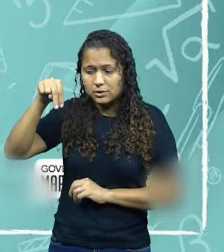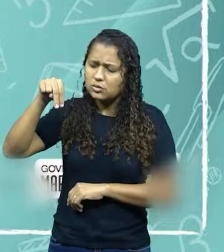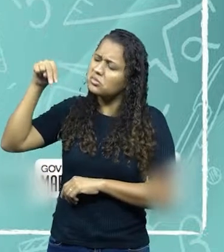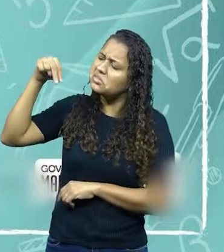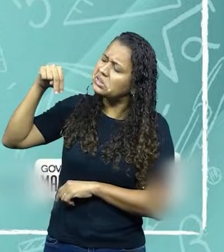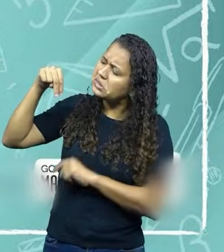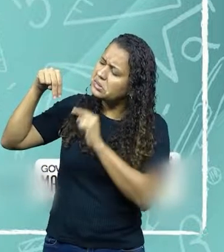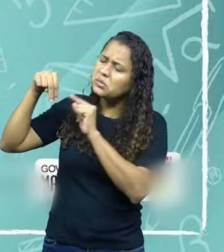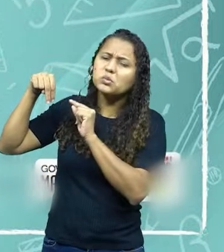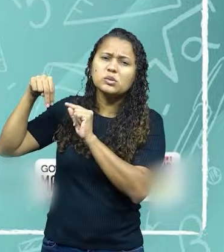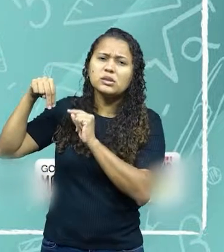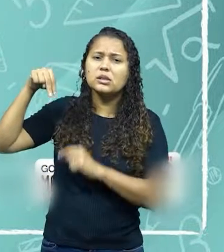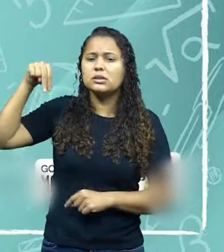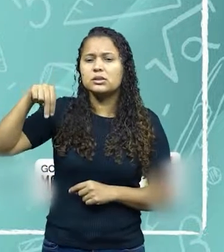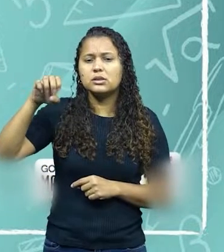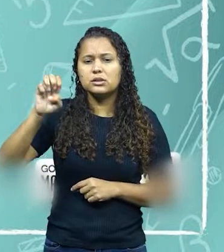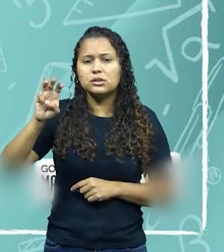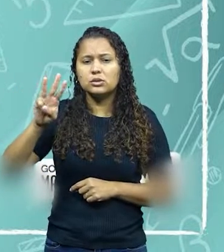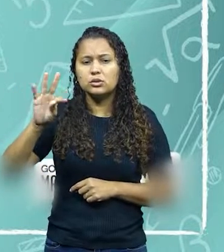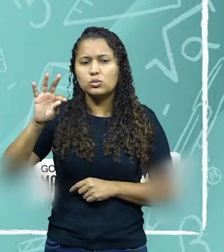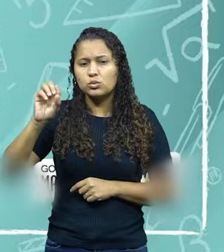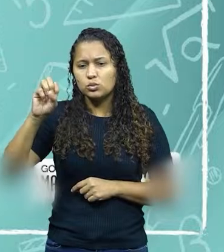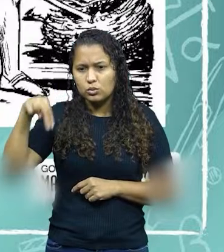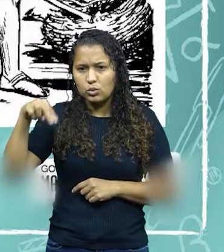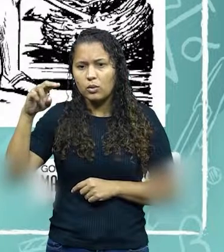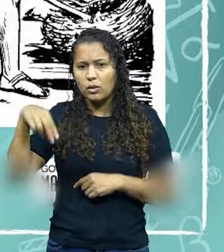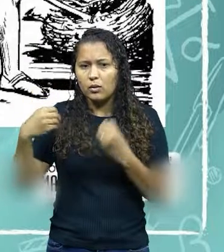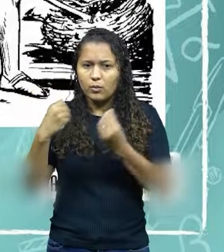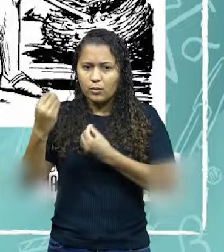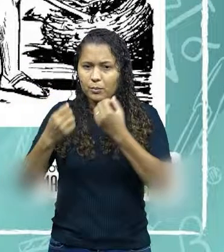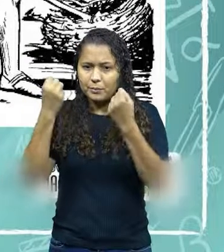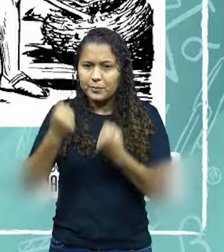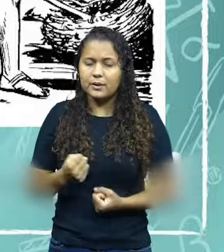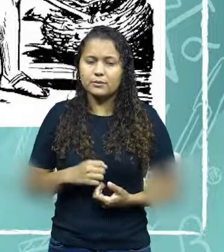forma de expressar o peso.